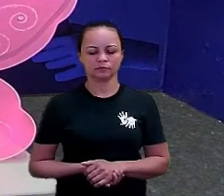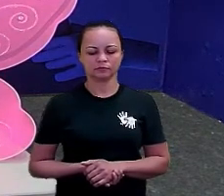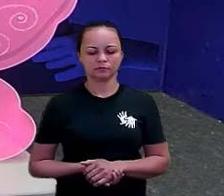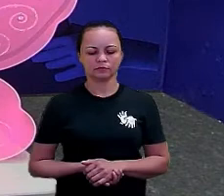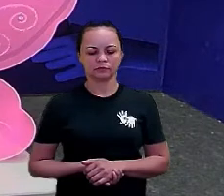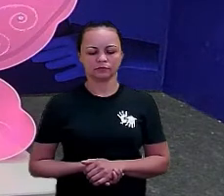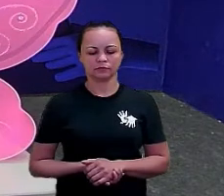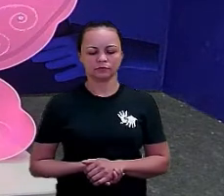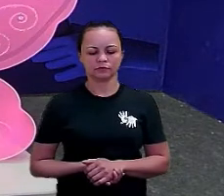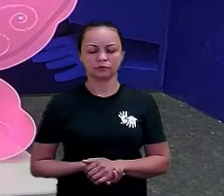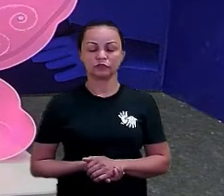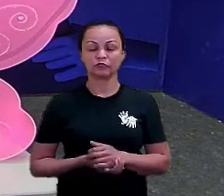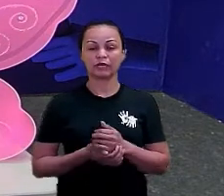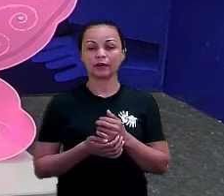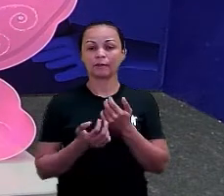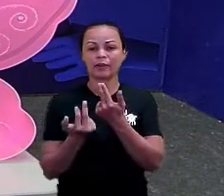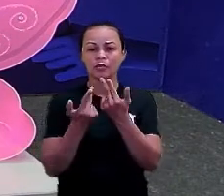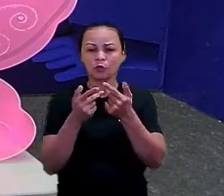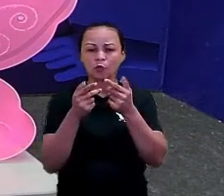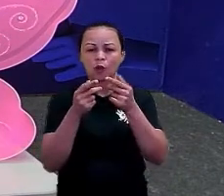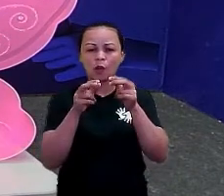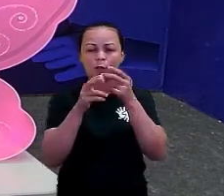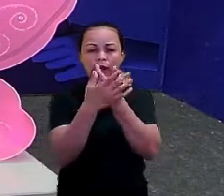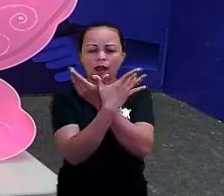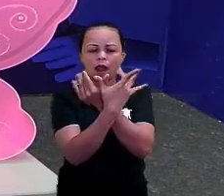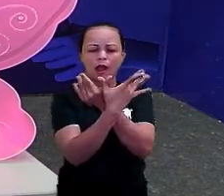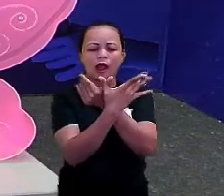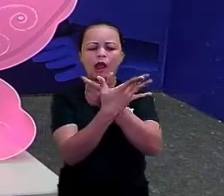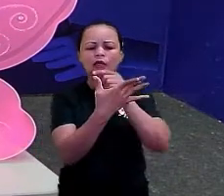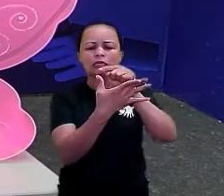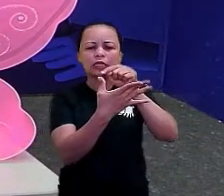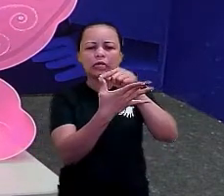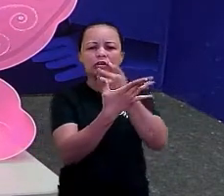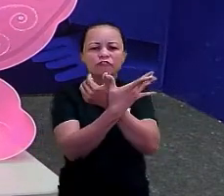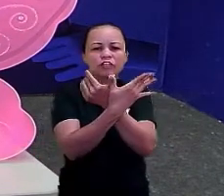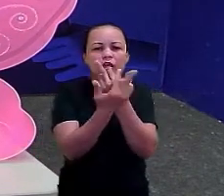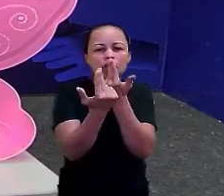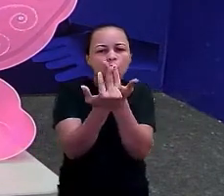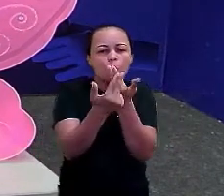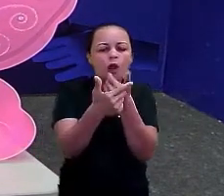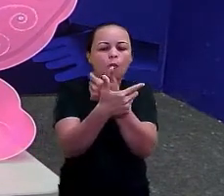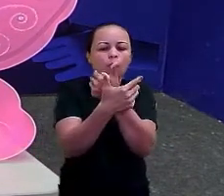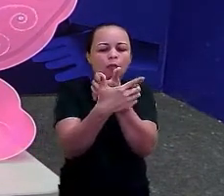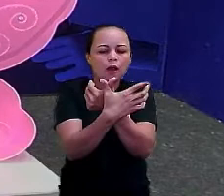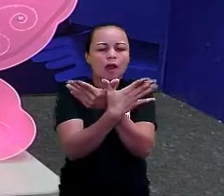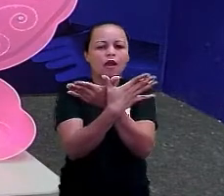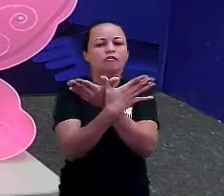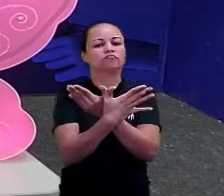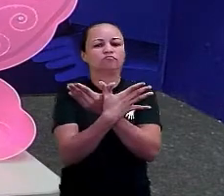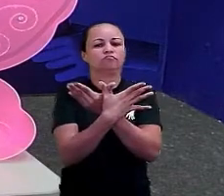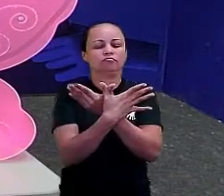Deixa bem igualzinho, que é para a antena ficar igual, né?